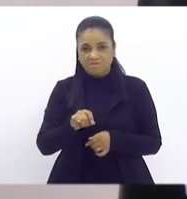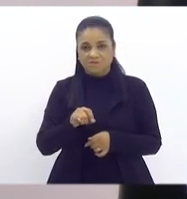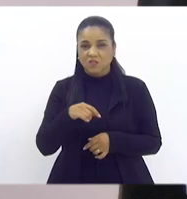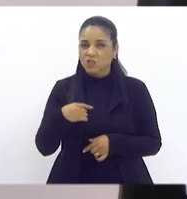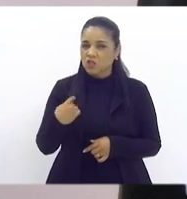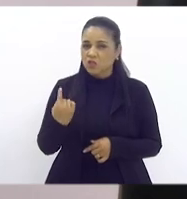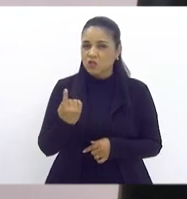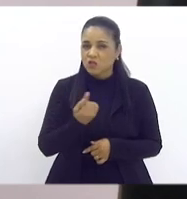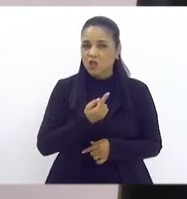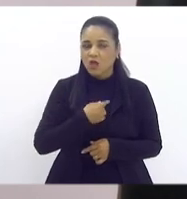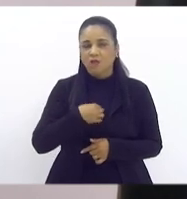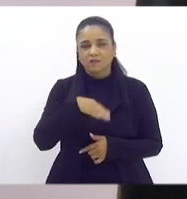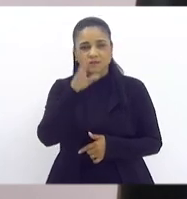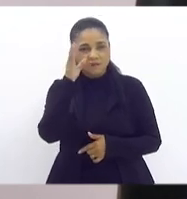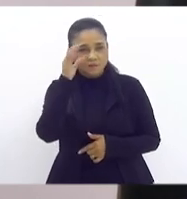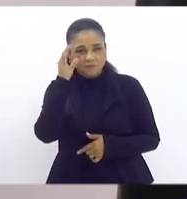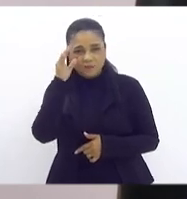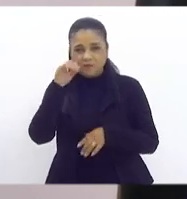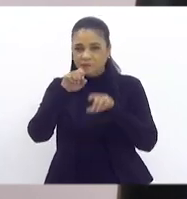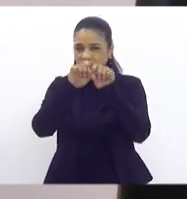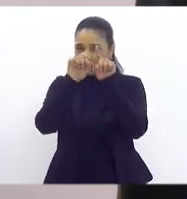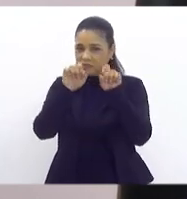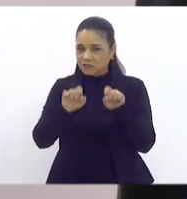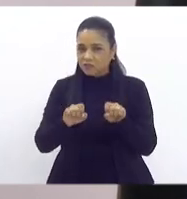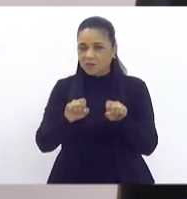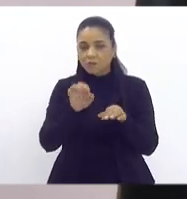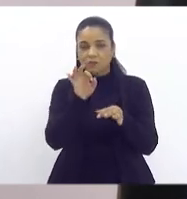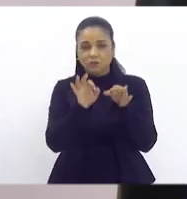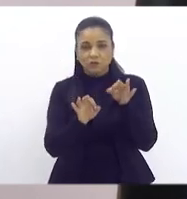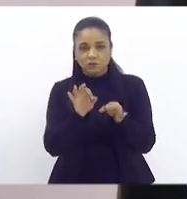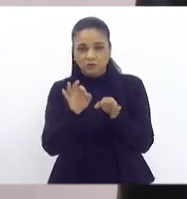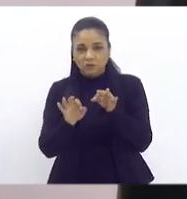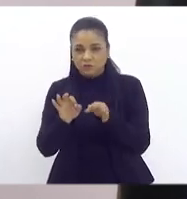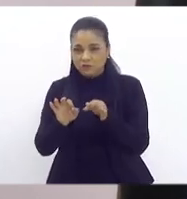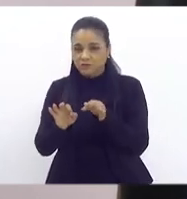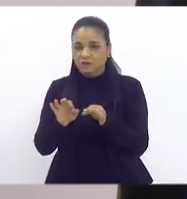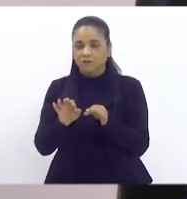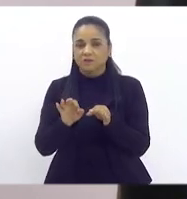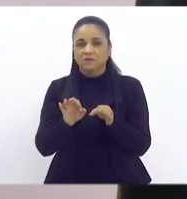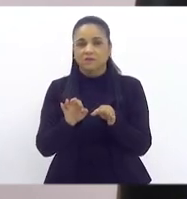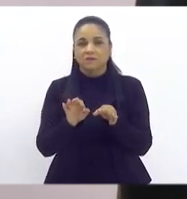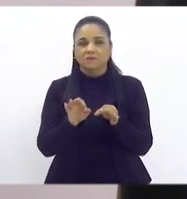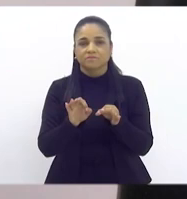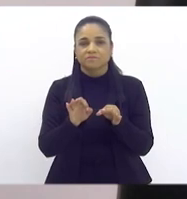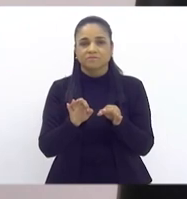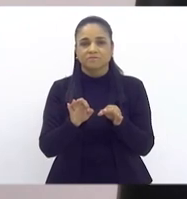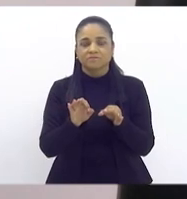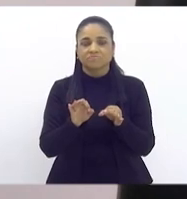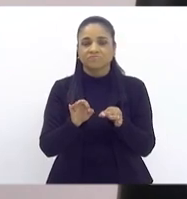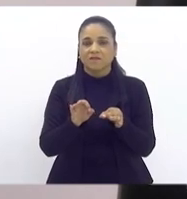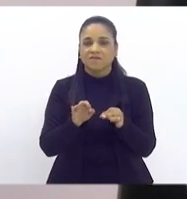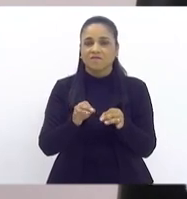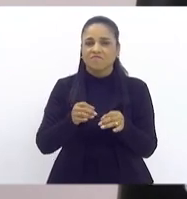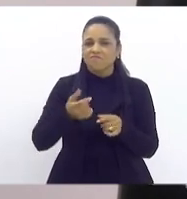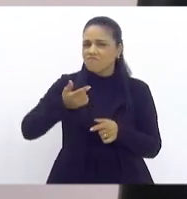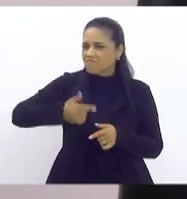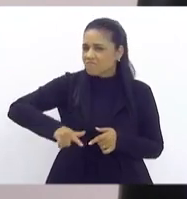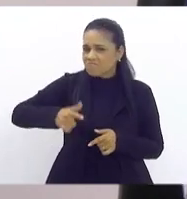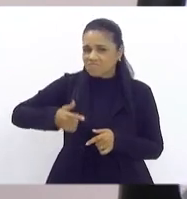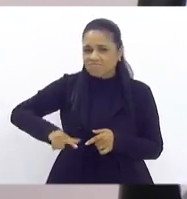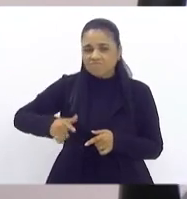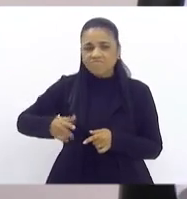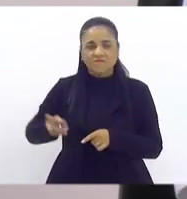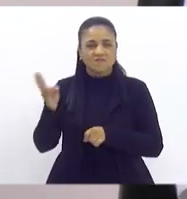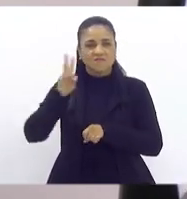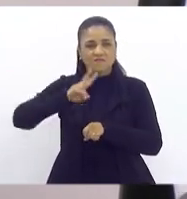nós observamos o sistema de justiça que reiterada reiterada vezes né várias vezes